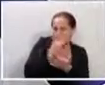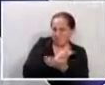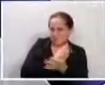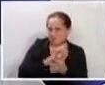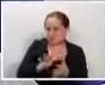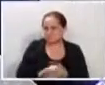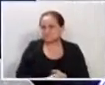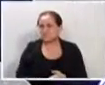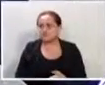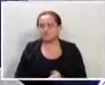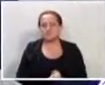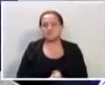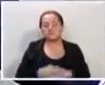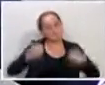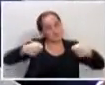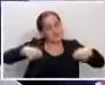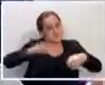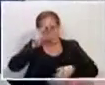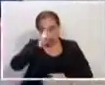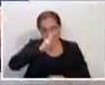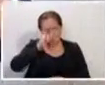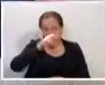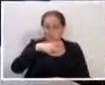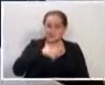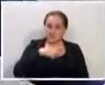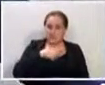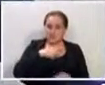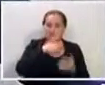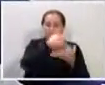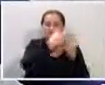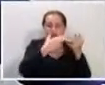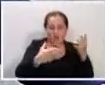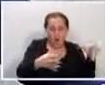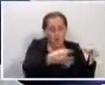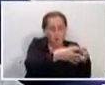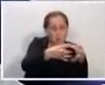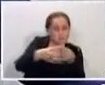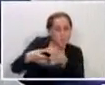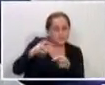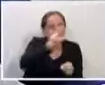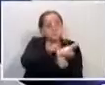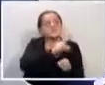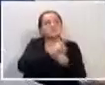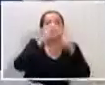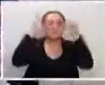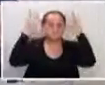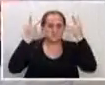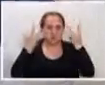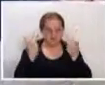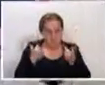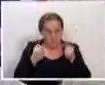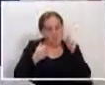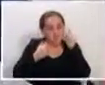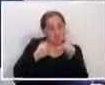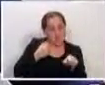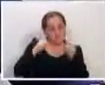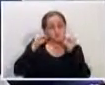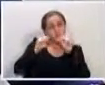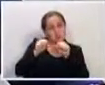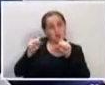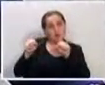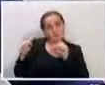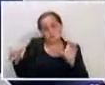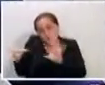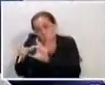é preciso lembrar que existe vários órgãos de defesa dos animais e eles podem convênio com a prefeitura